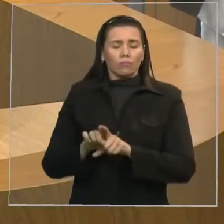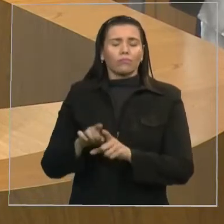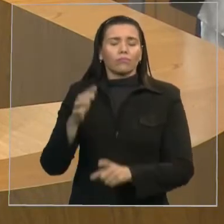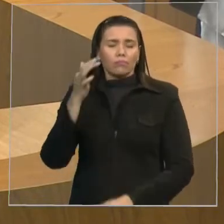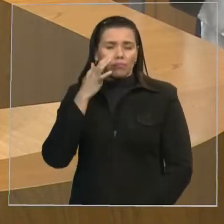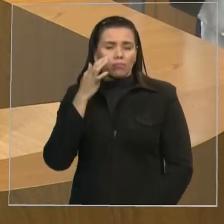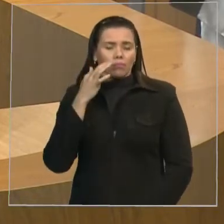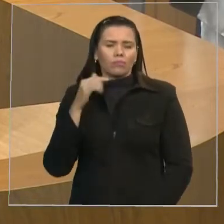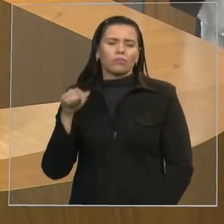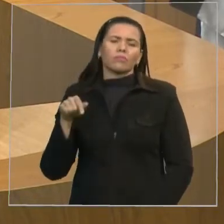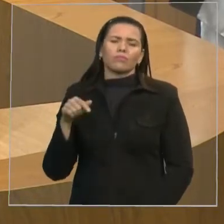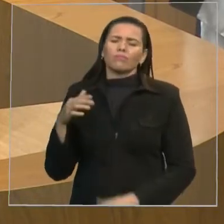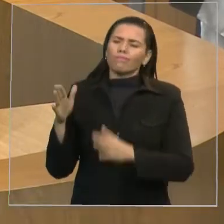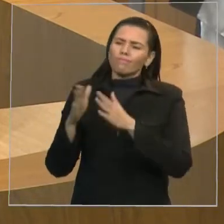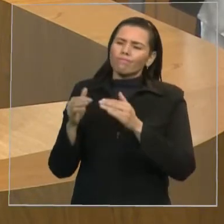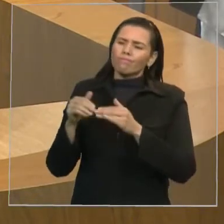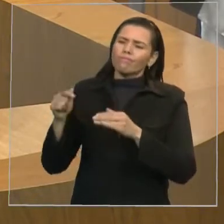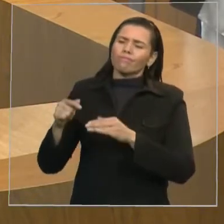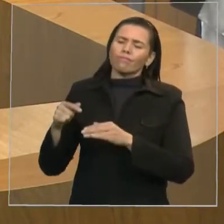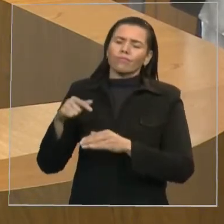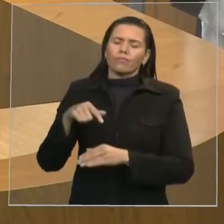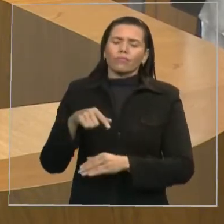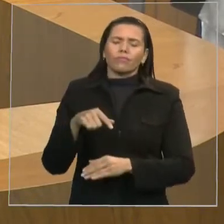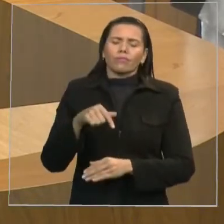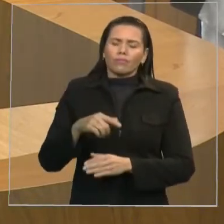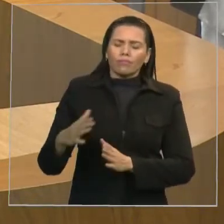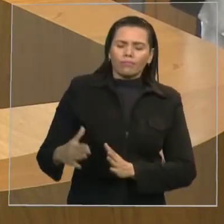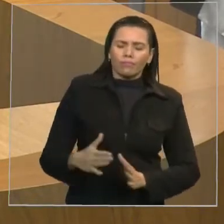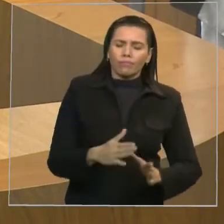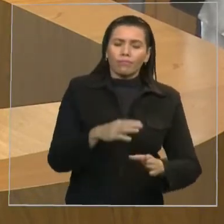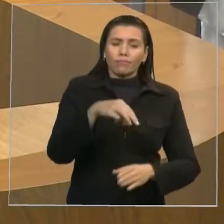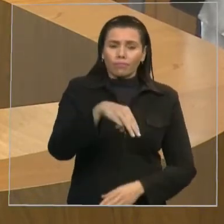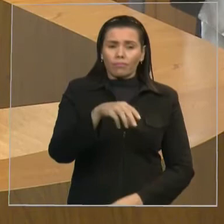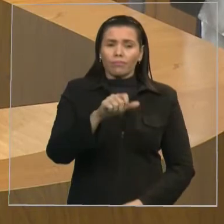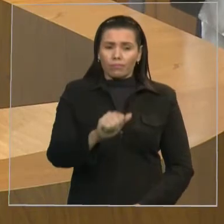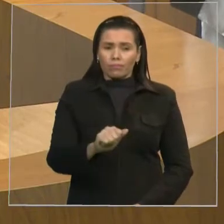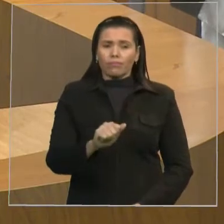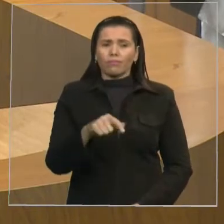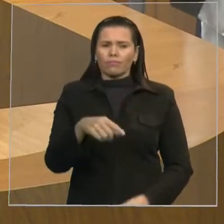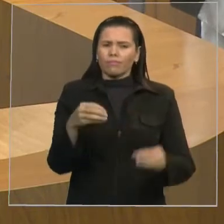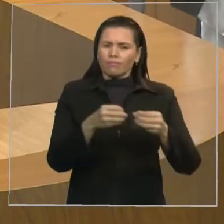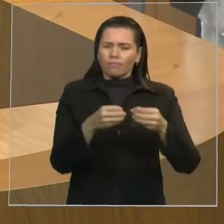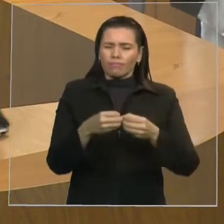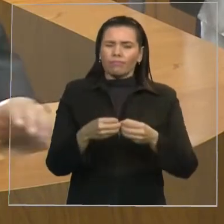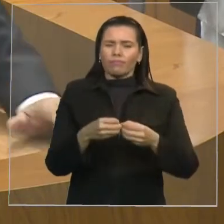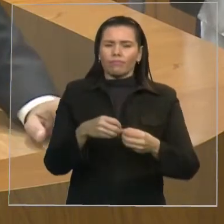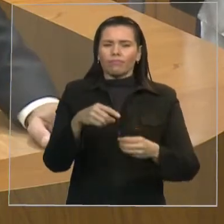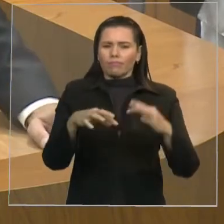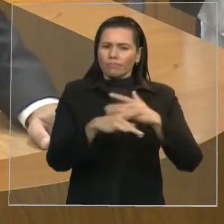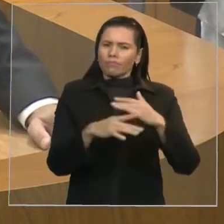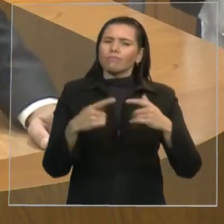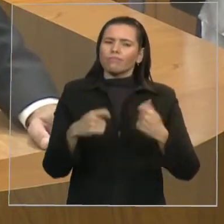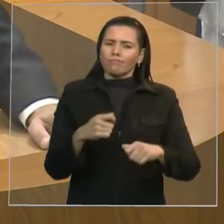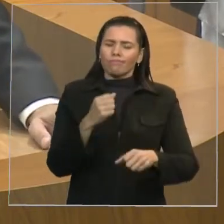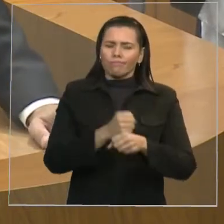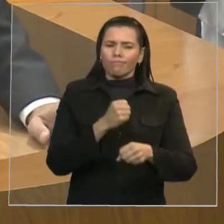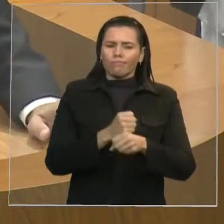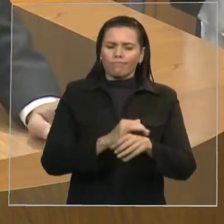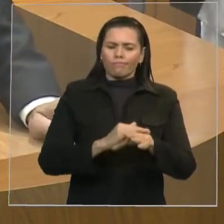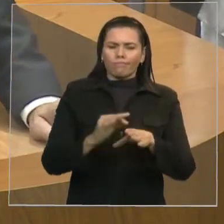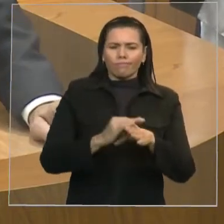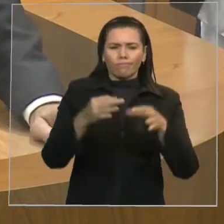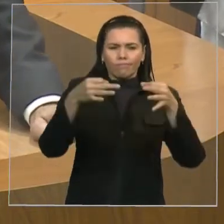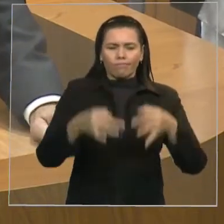dessa MA que liga a cidade de Humberto de Campos. Essa foi uma. A outra é relacionada à saúde. Boa parte